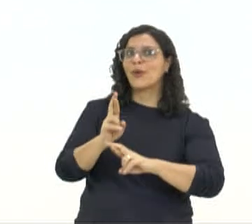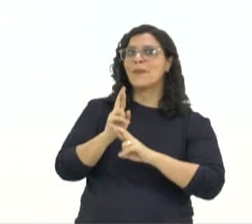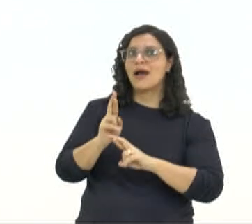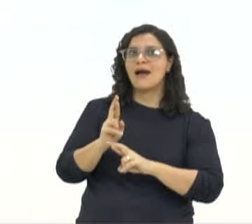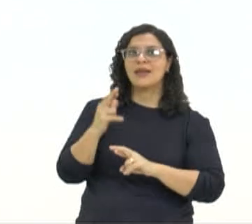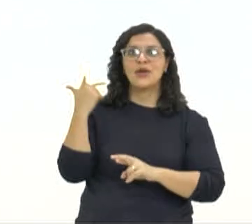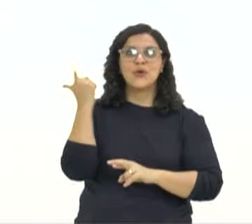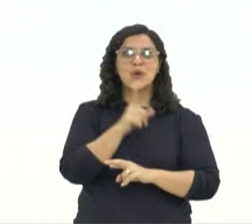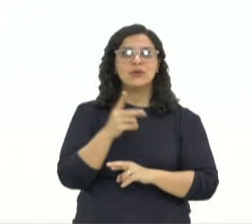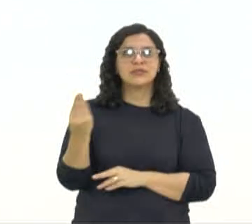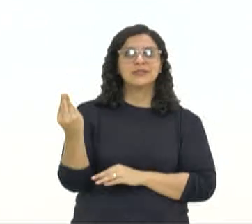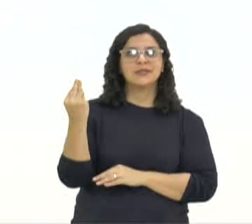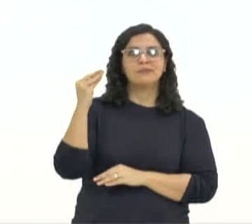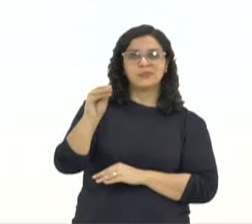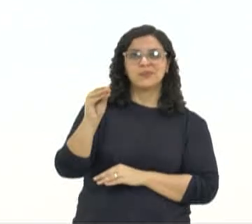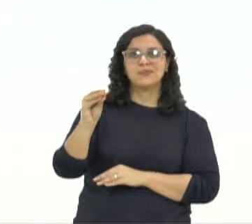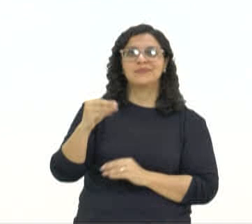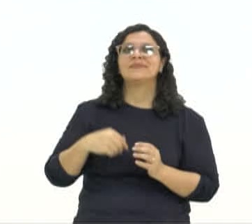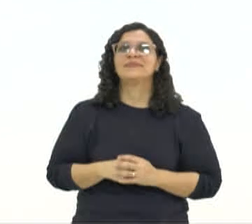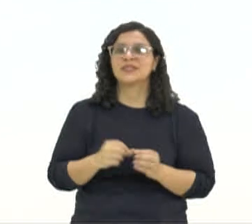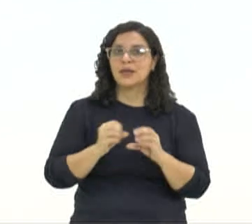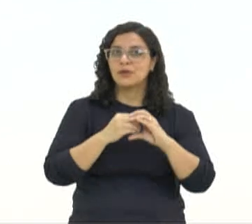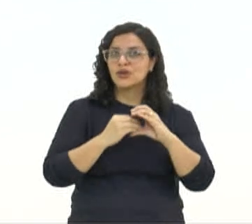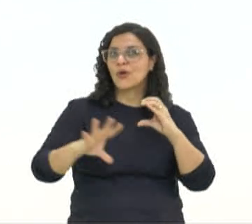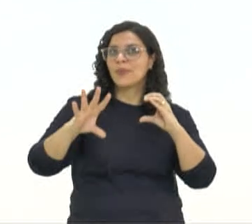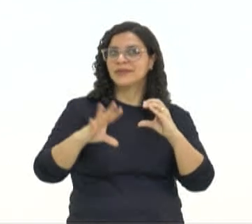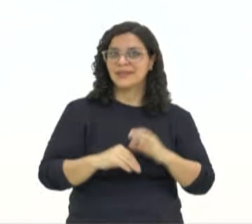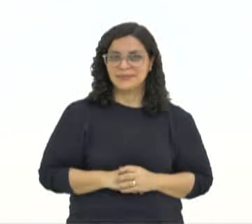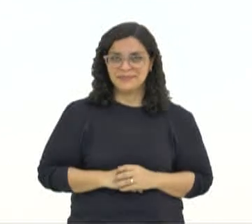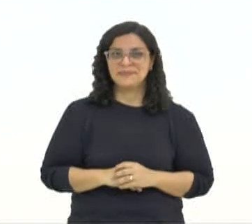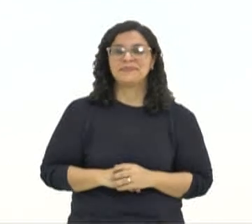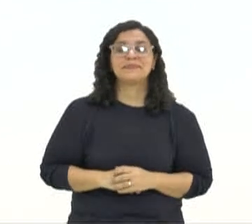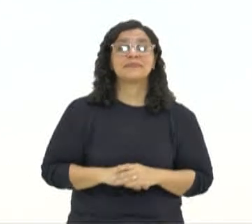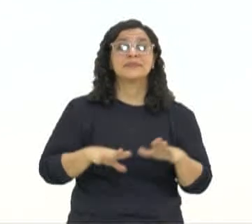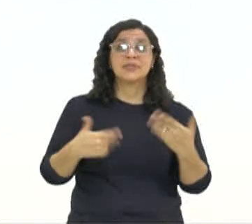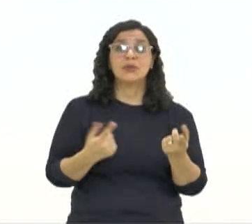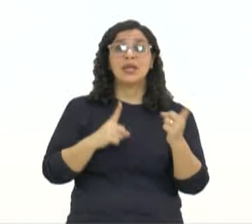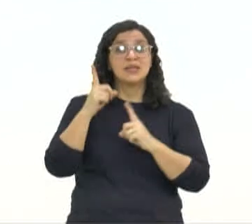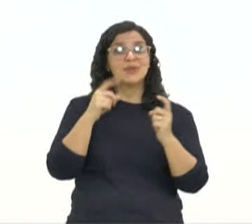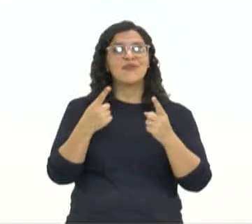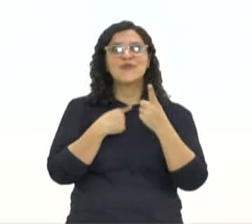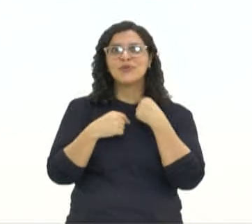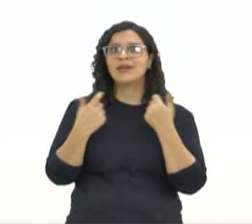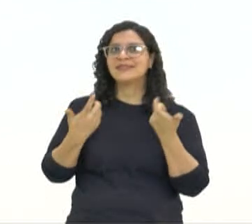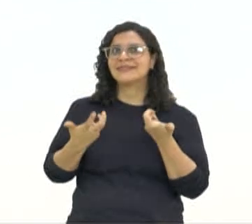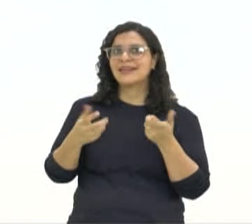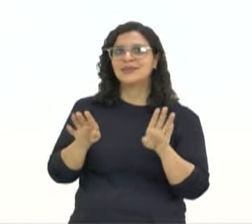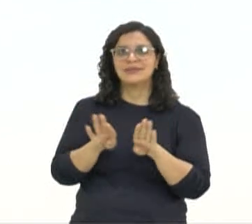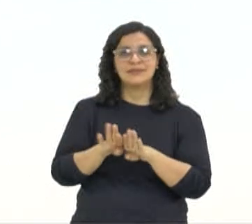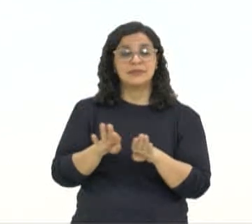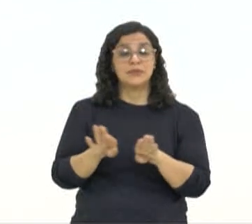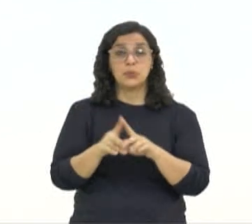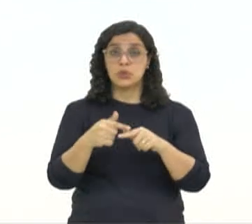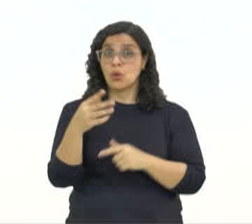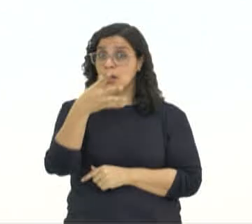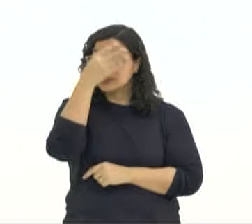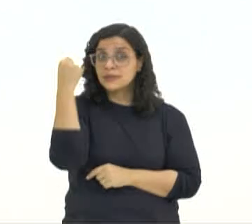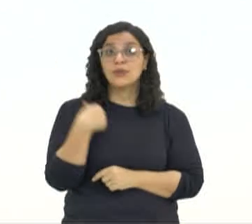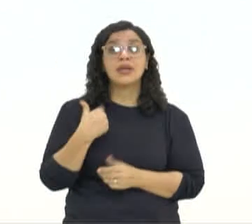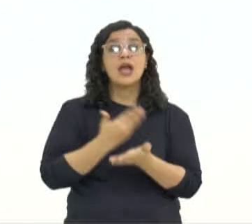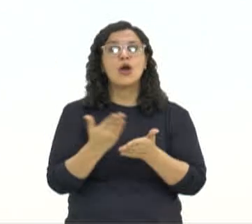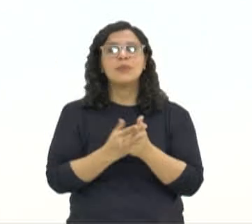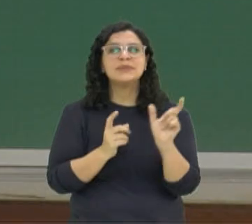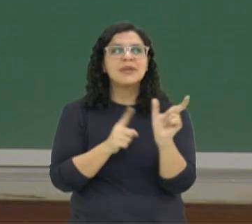que. Então, tomara que eu possa compartilhar esse post, né? Expressando desejo. Então, não esqueçam, tem